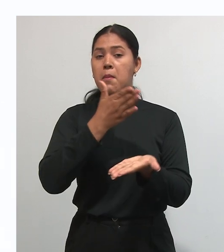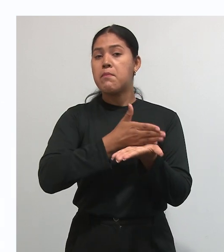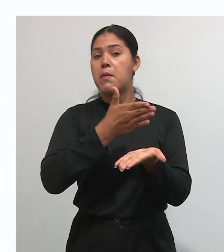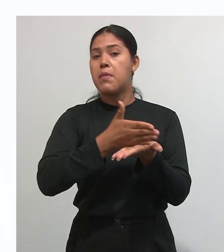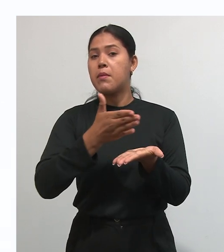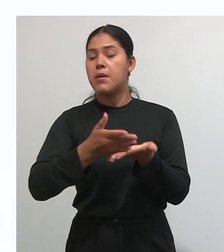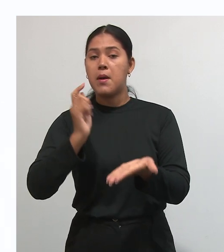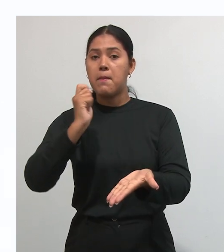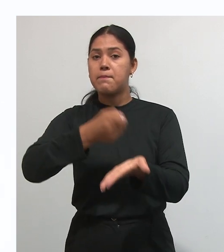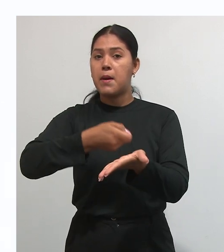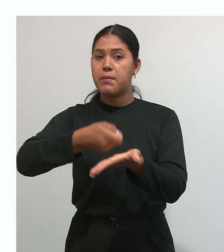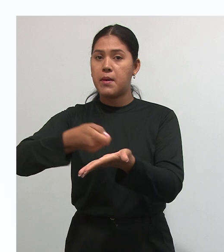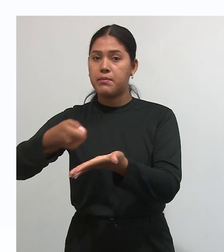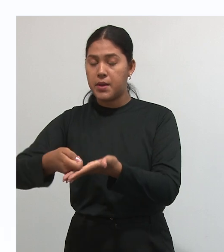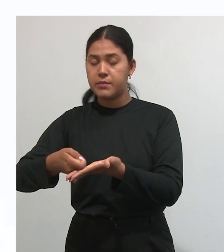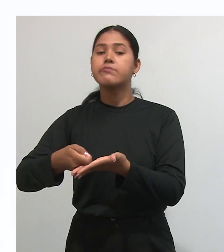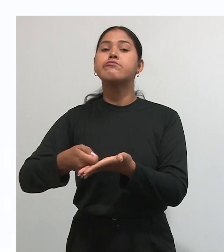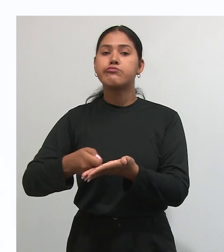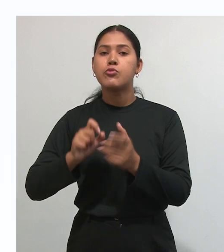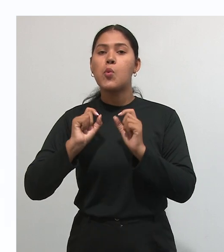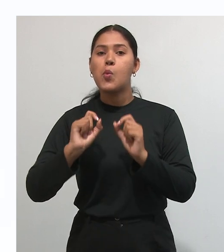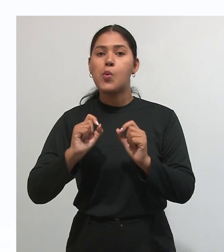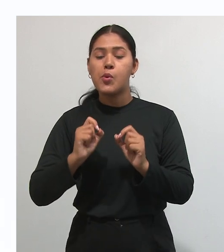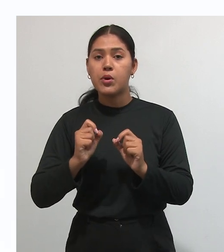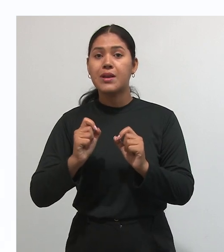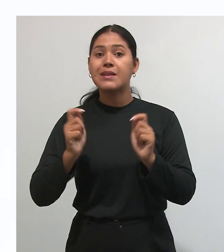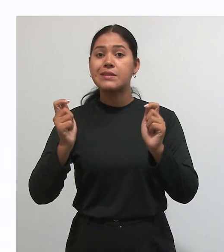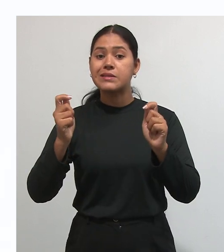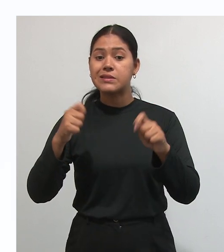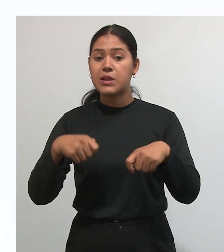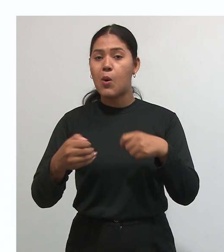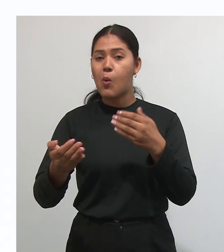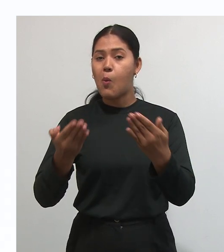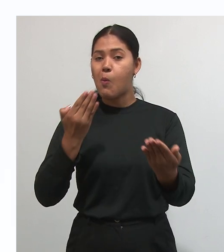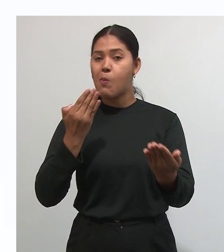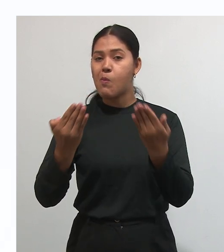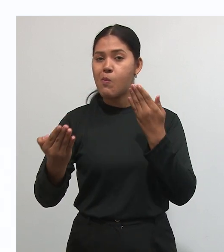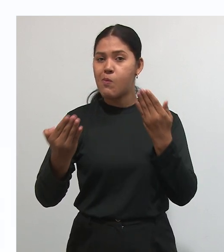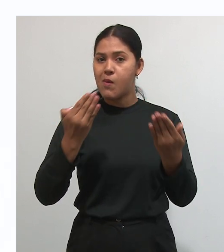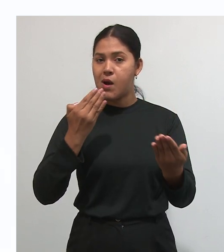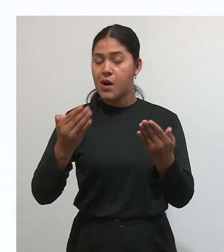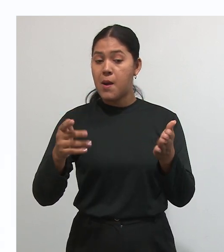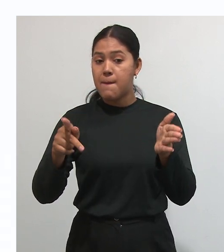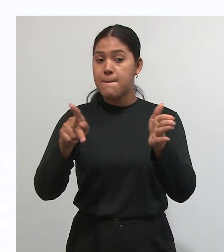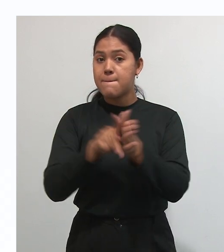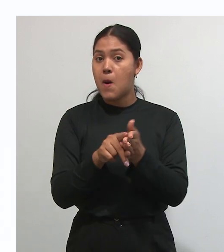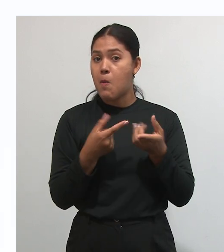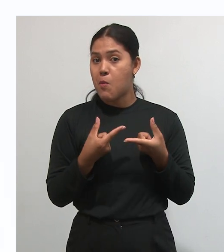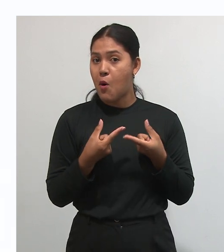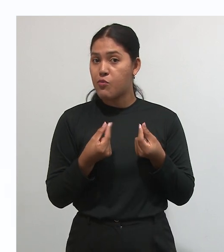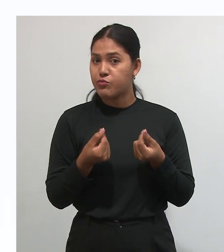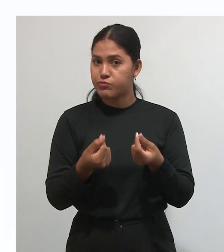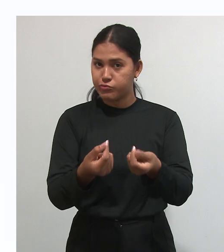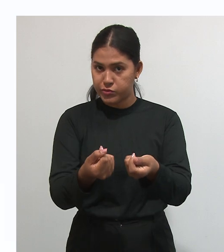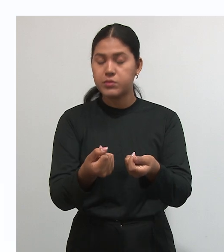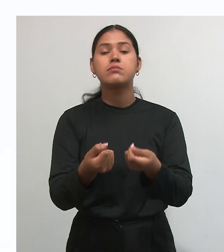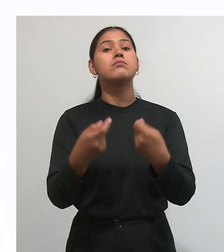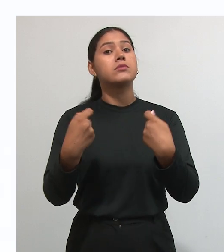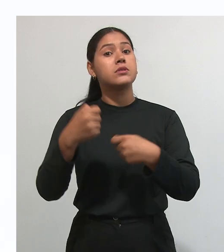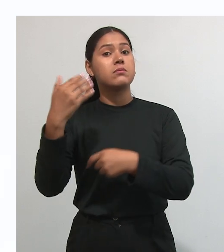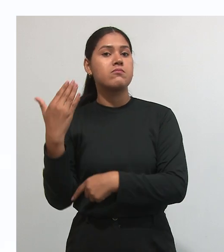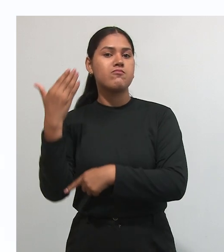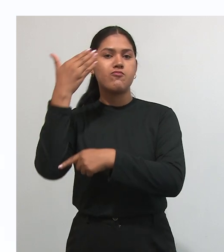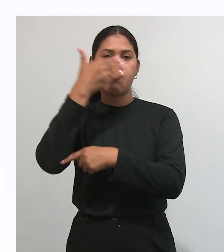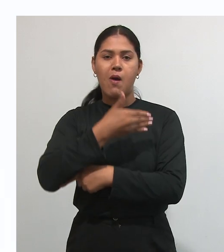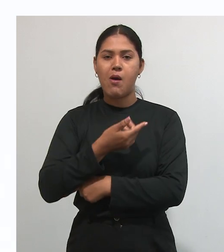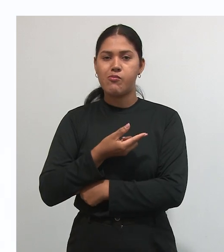e empreendimentos controlado em conjunto mensurada pelo método da equivalência patrimonial. Então, ela também deve